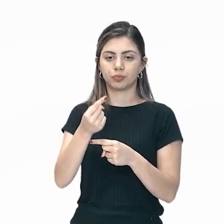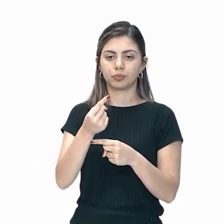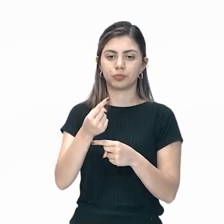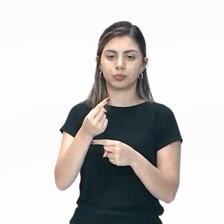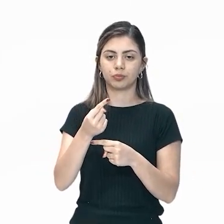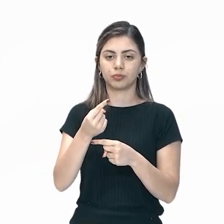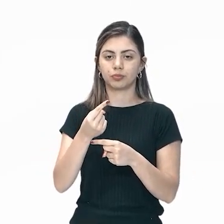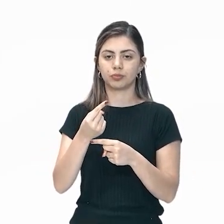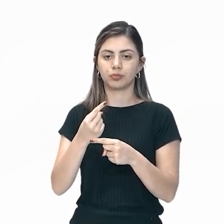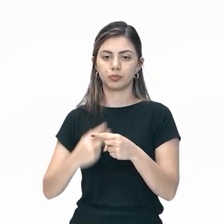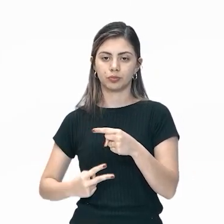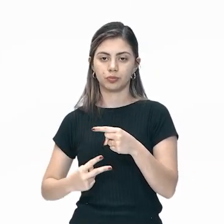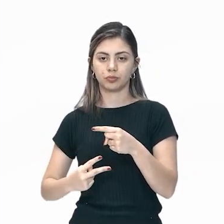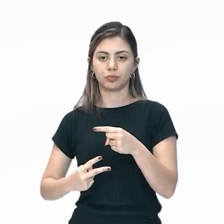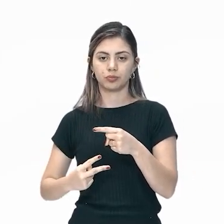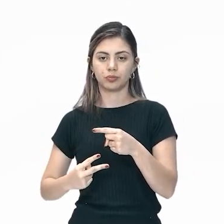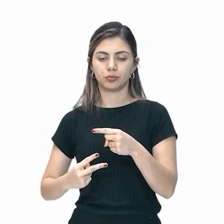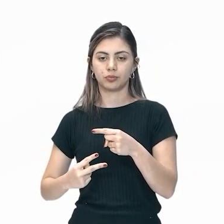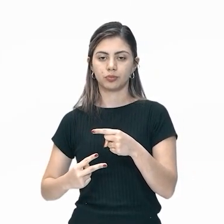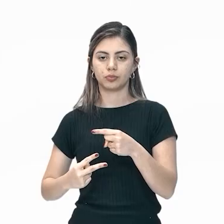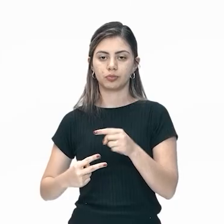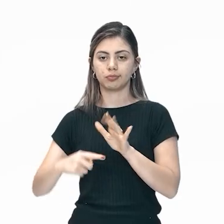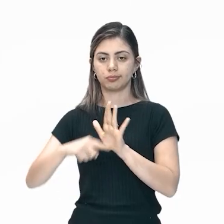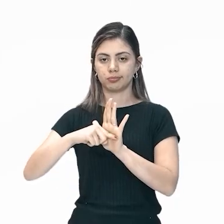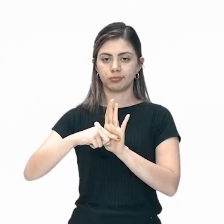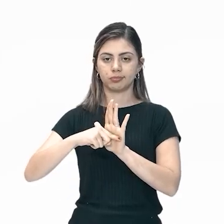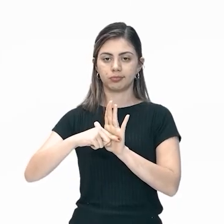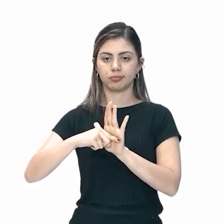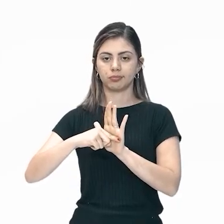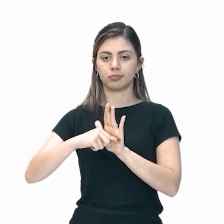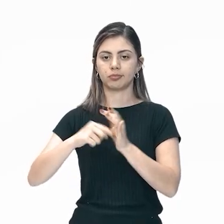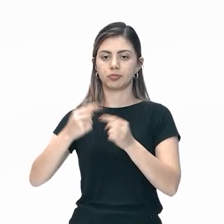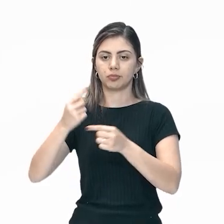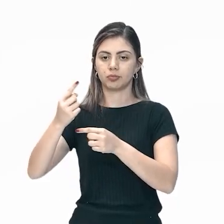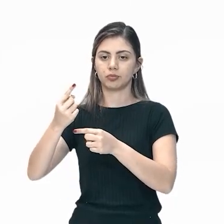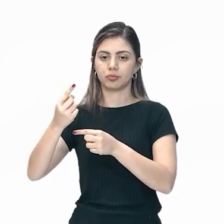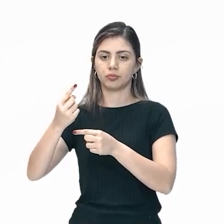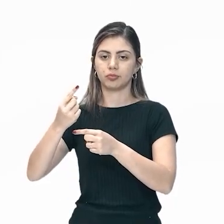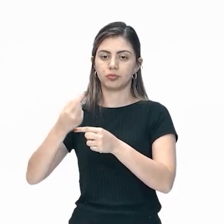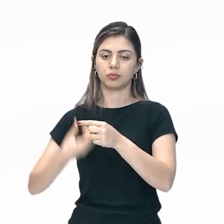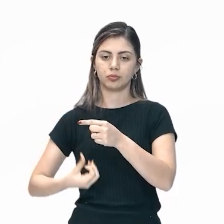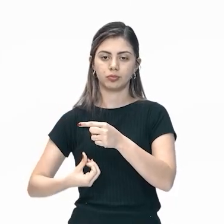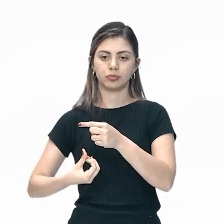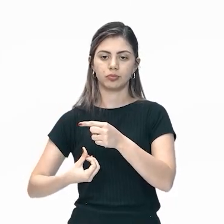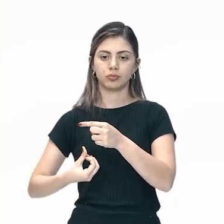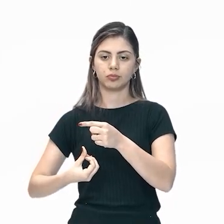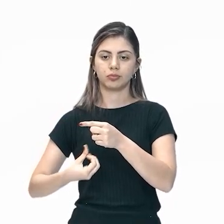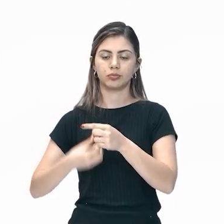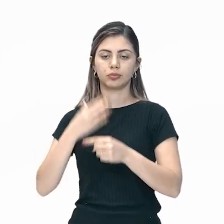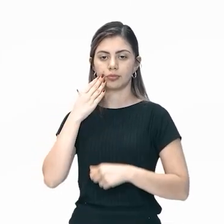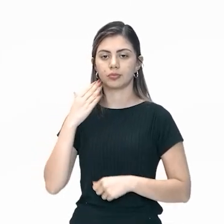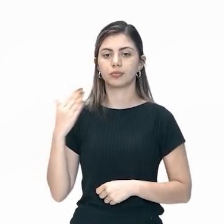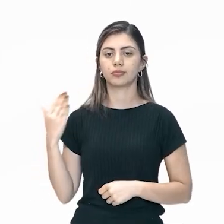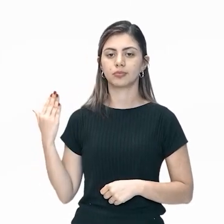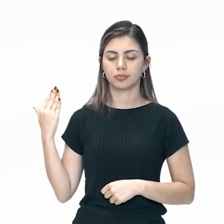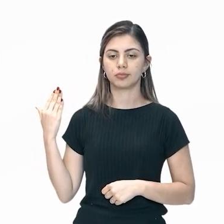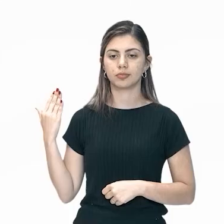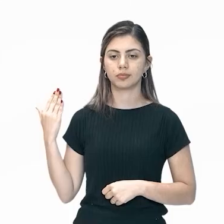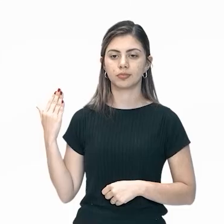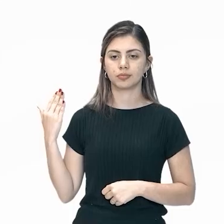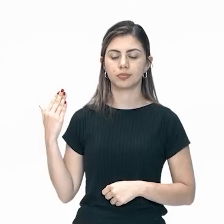1 sobre 2 menos 1 sobre 6. Perfeito,